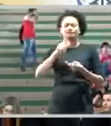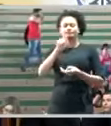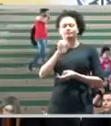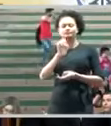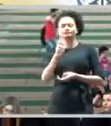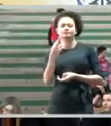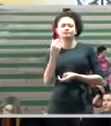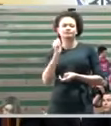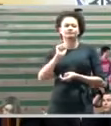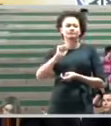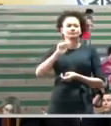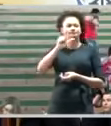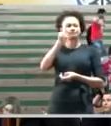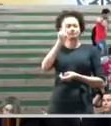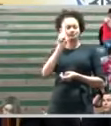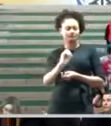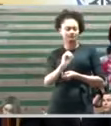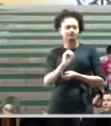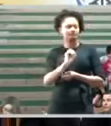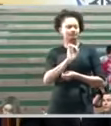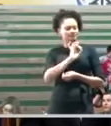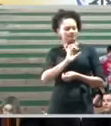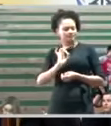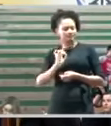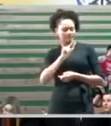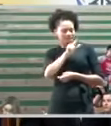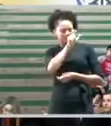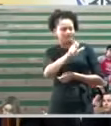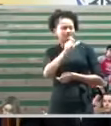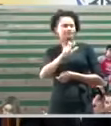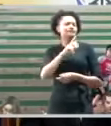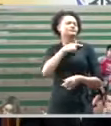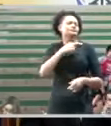para em nome deles externar a minha gratidão a todos os demais.